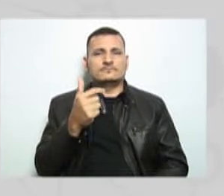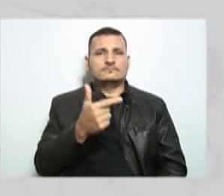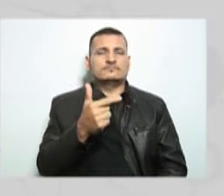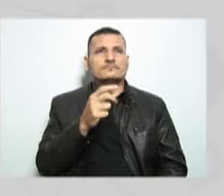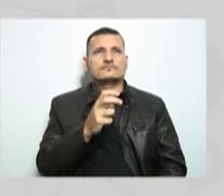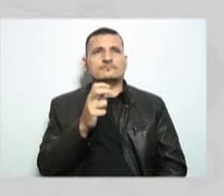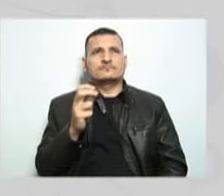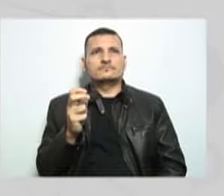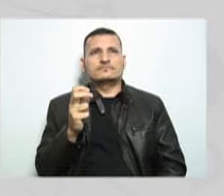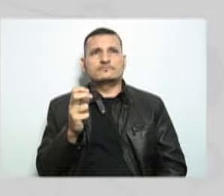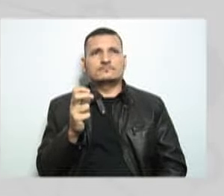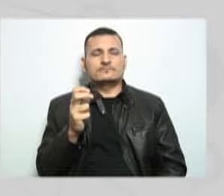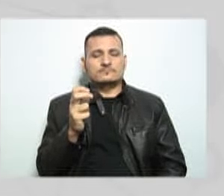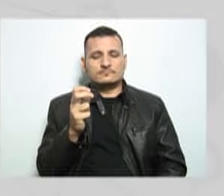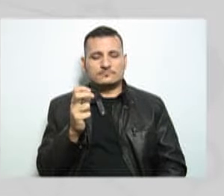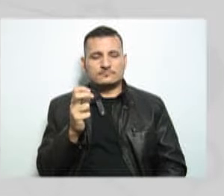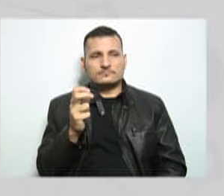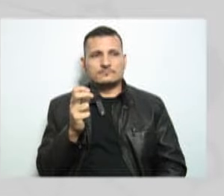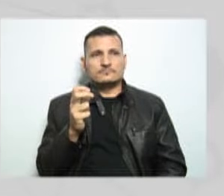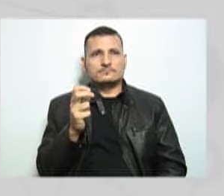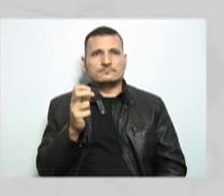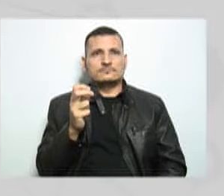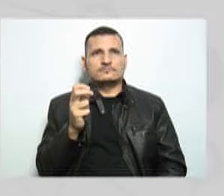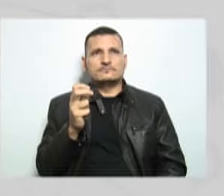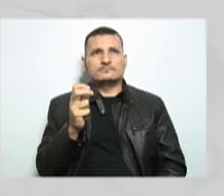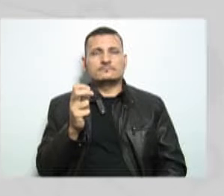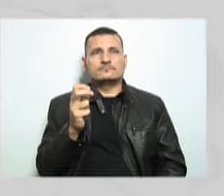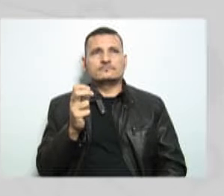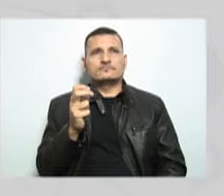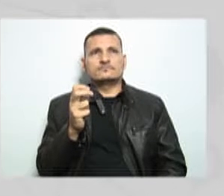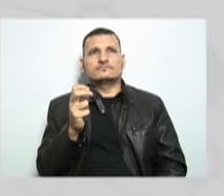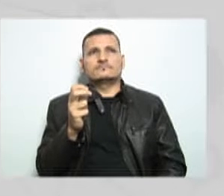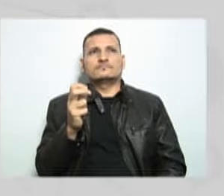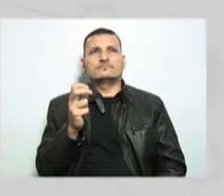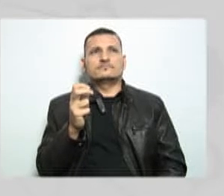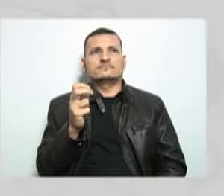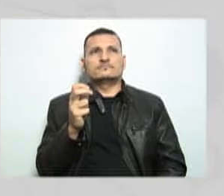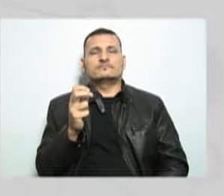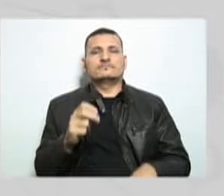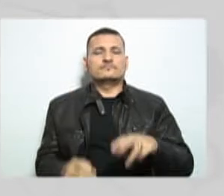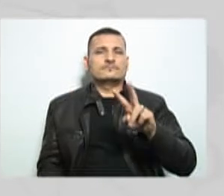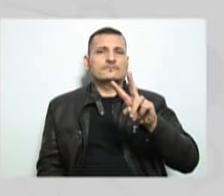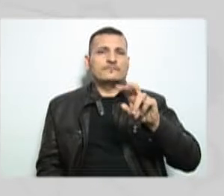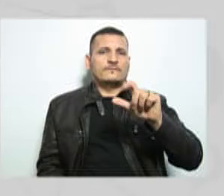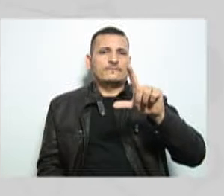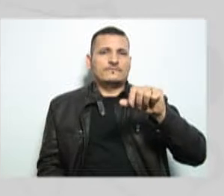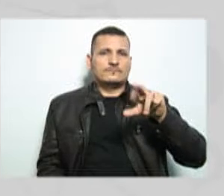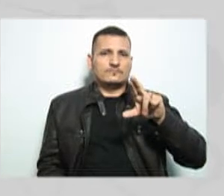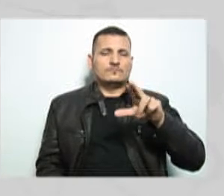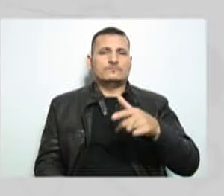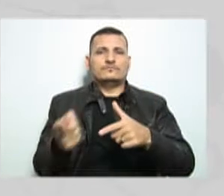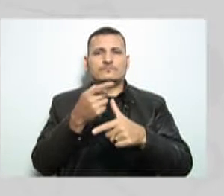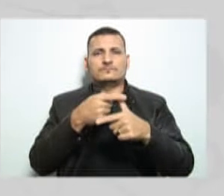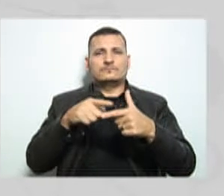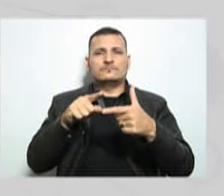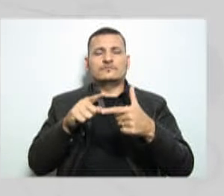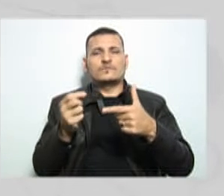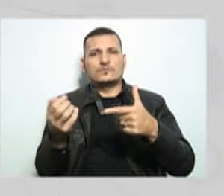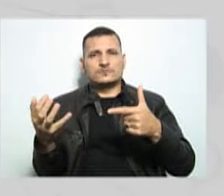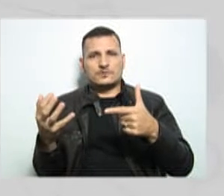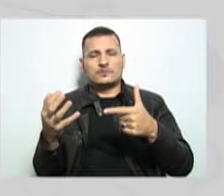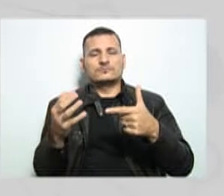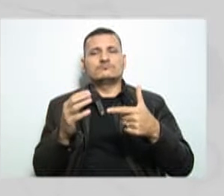255. O que eu vou fazer? Vou pegar o meu valor, dividir pela minha quantidade, para achar o quê? A minha